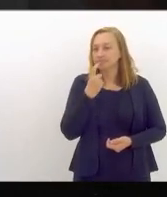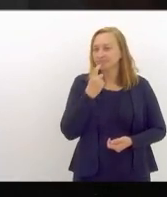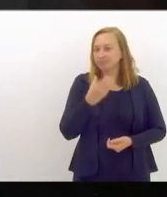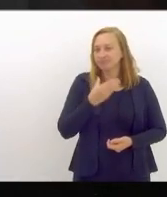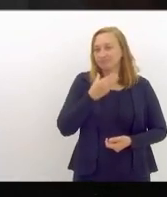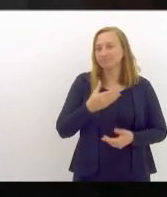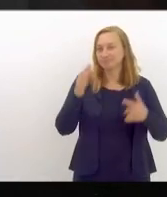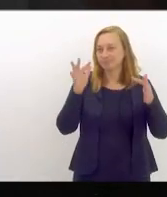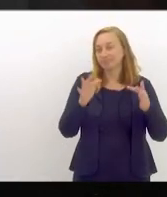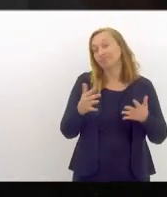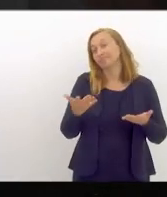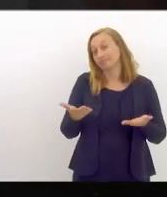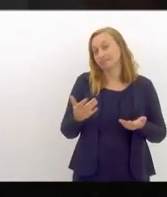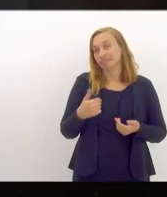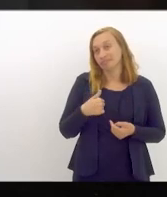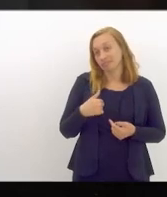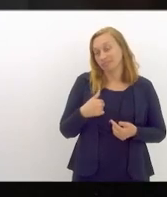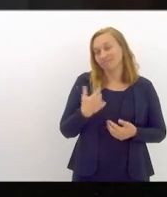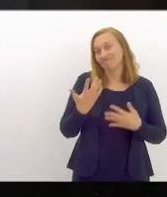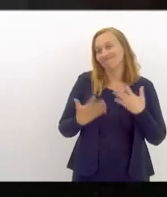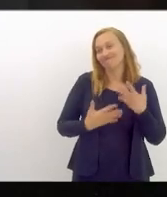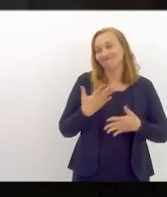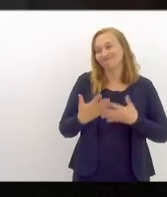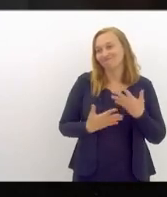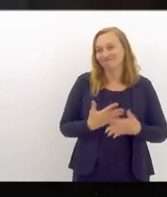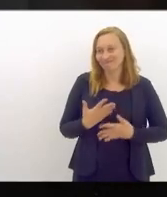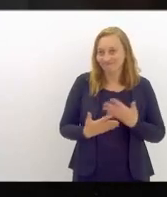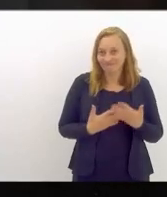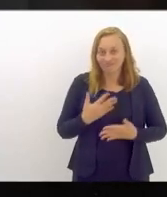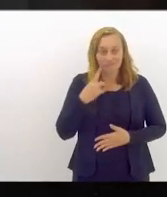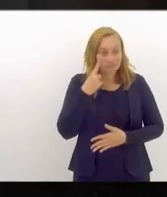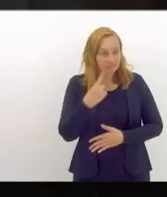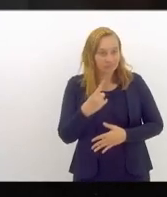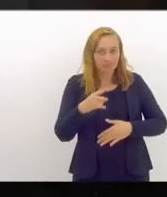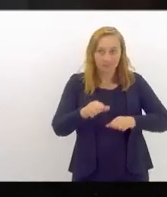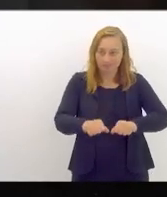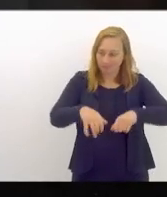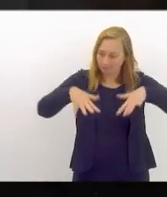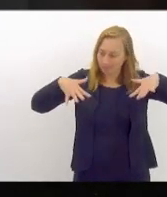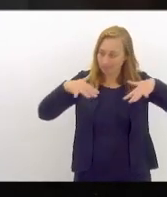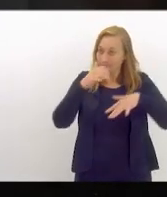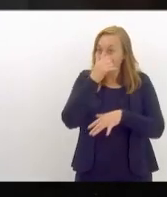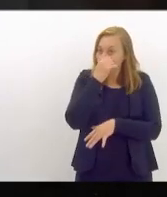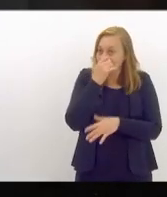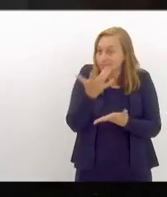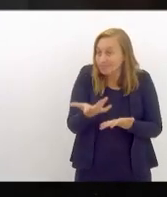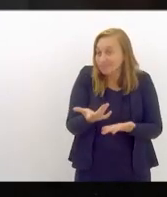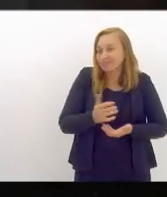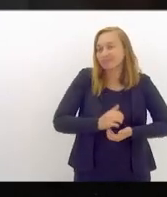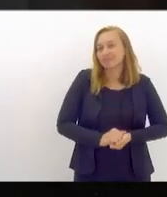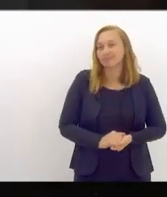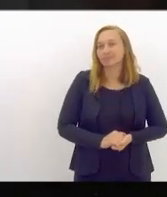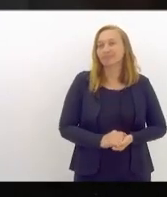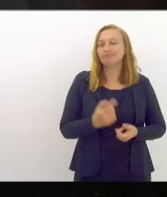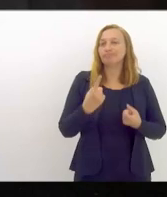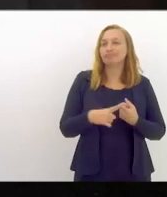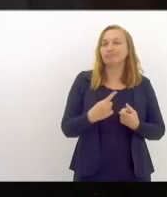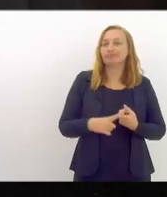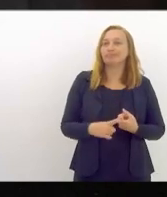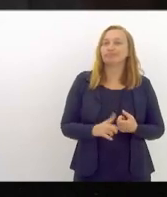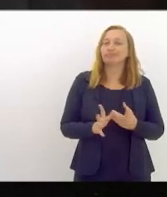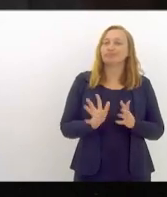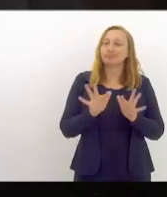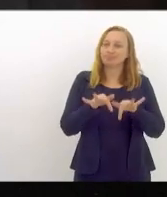né Eu tô aqui muito satisfeito em ver o plenário tão cheio né porque é que a gente está